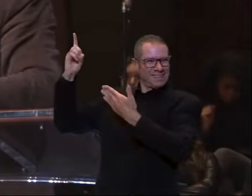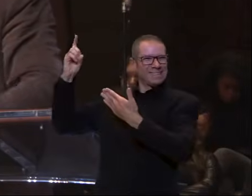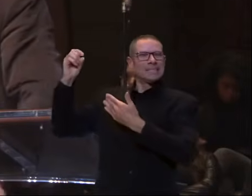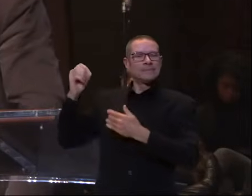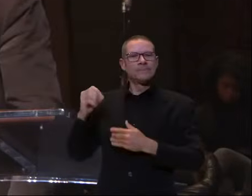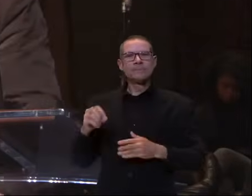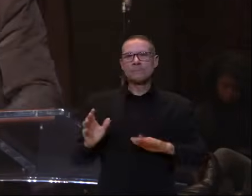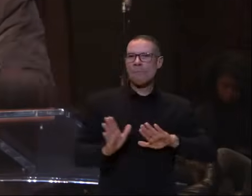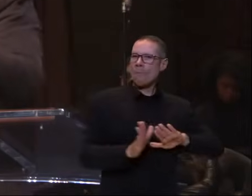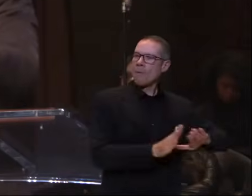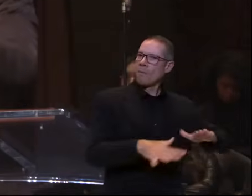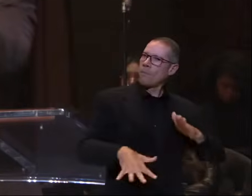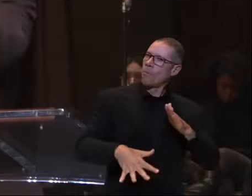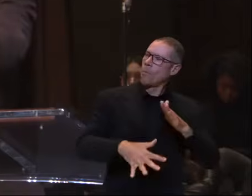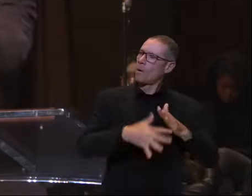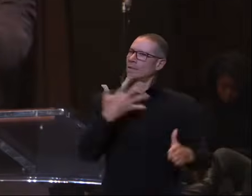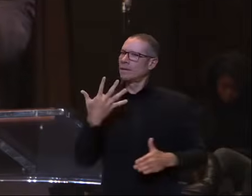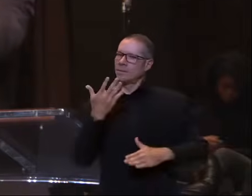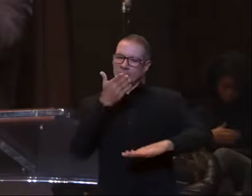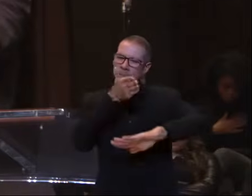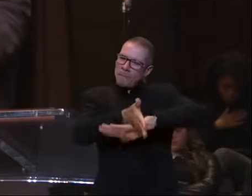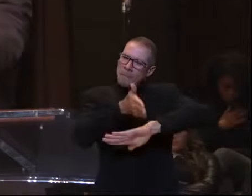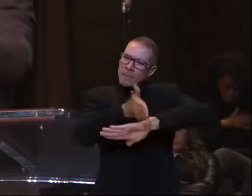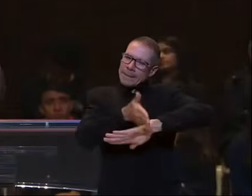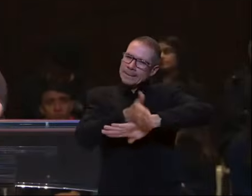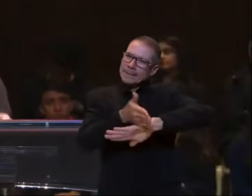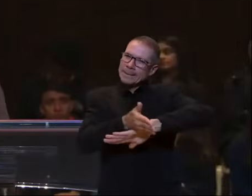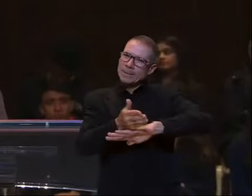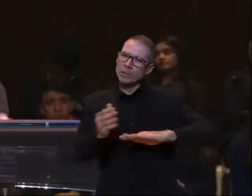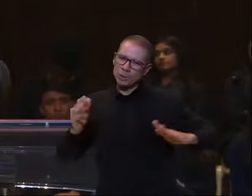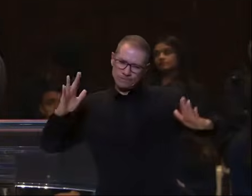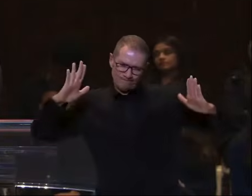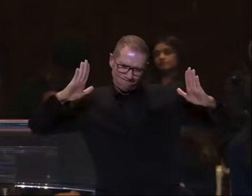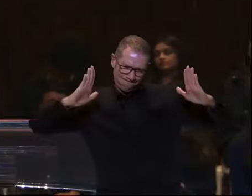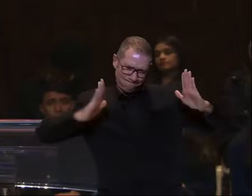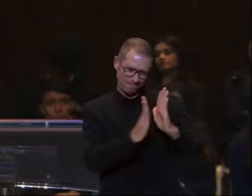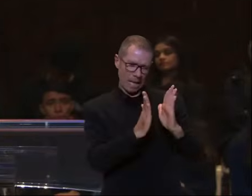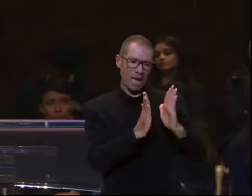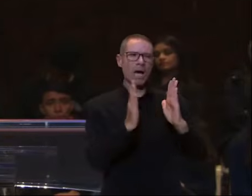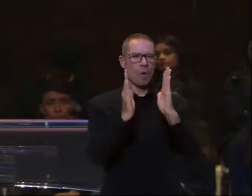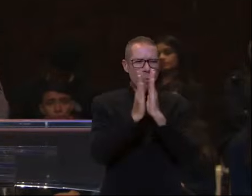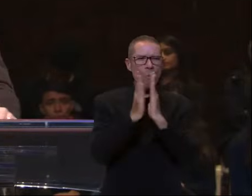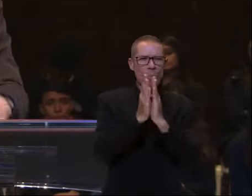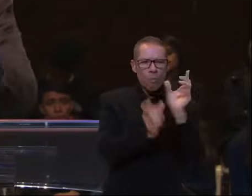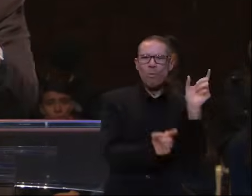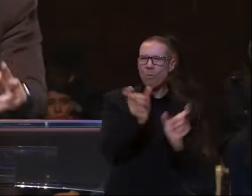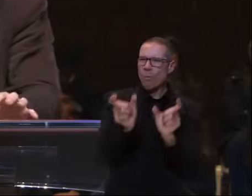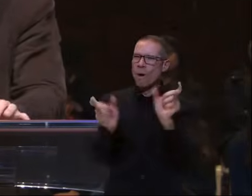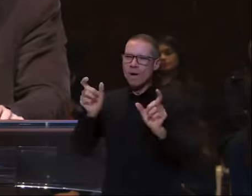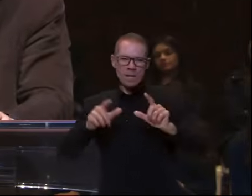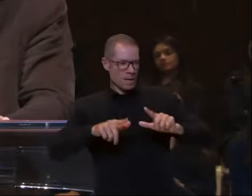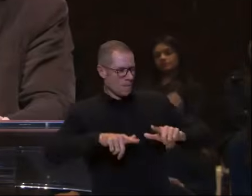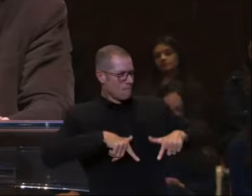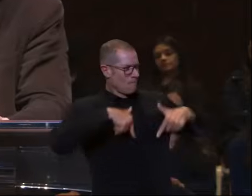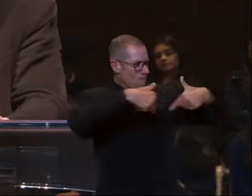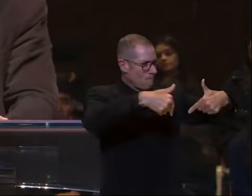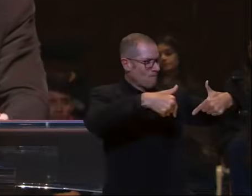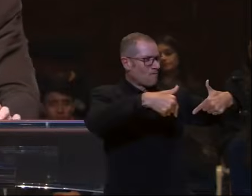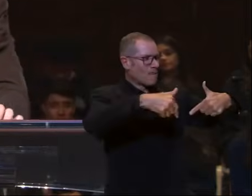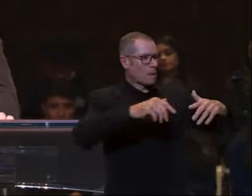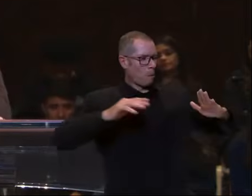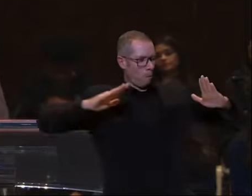Sabe, muitas vezes eu já participei de embates espirituais, orando por pessoas, enfrentamentos.